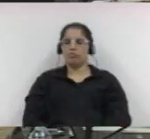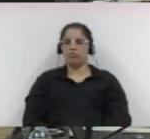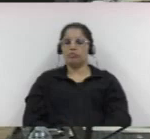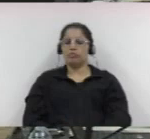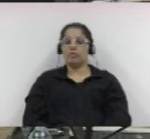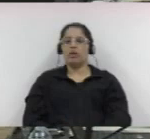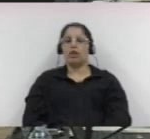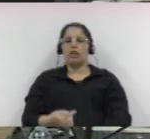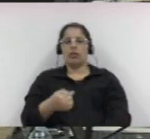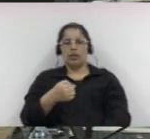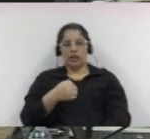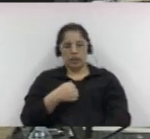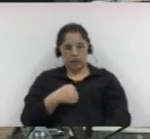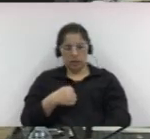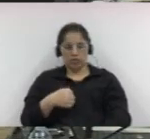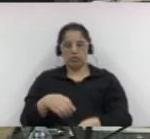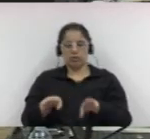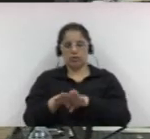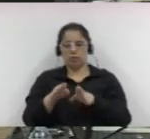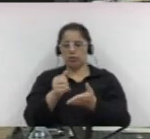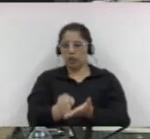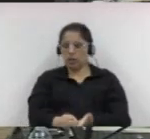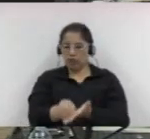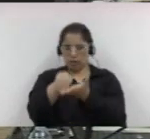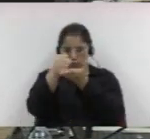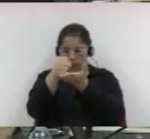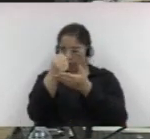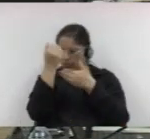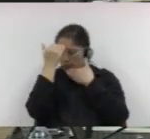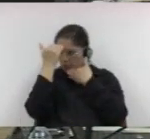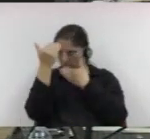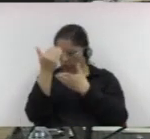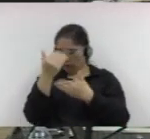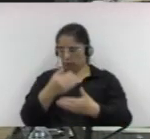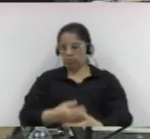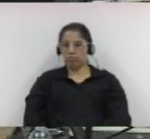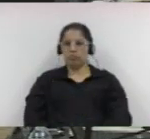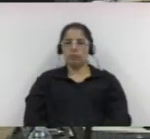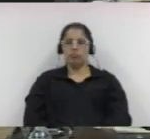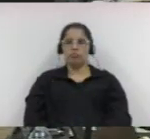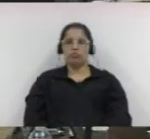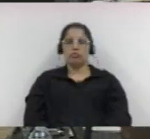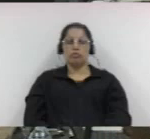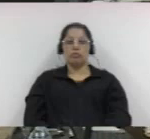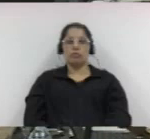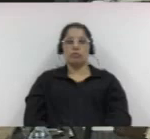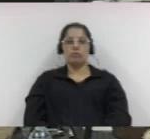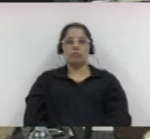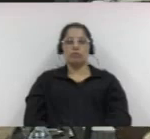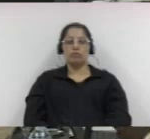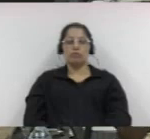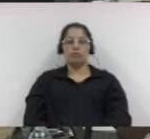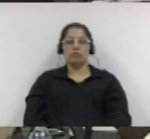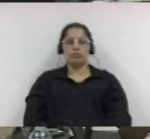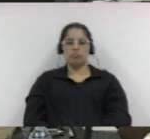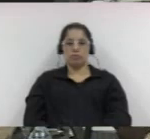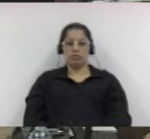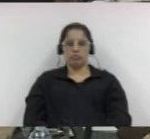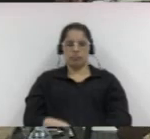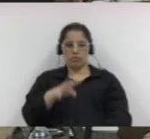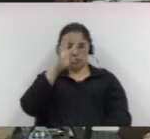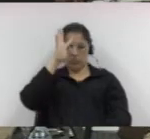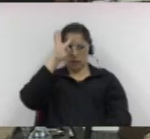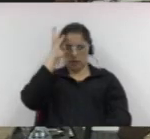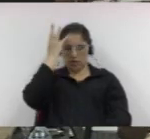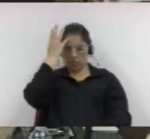falo para o senhor, que tem todo também meu apoio da bancada do Partido dos Trabalhadores. Obrigado. Requerimento 859, de autoria do